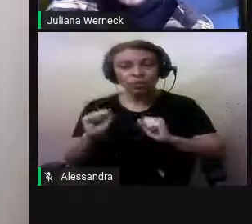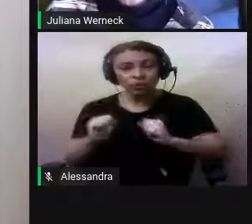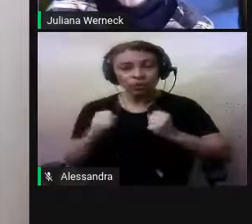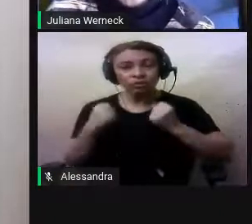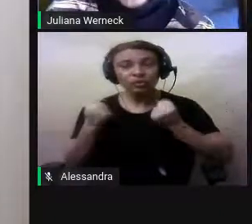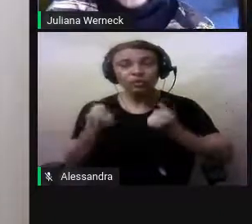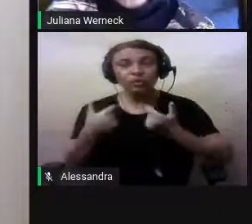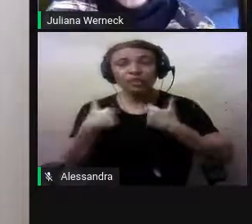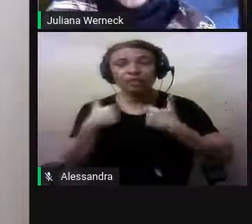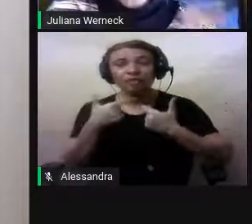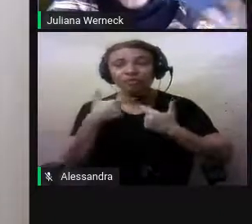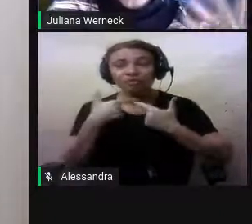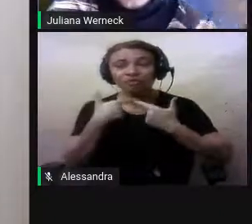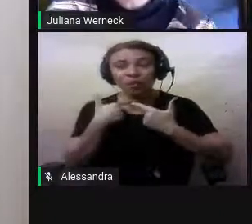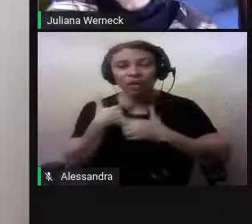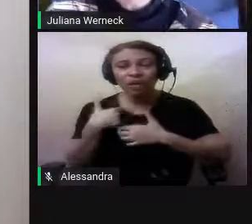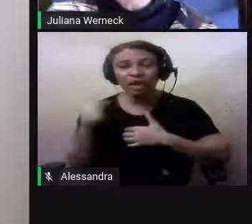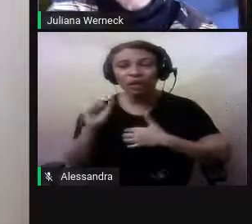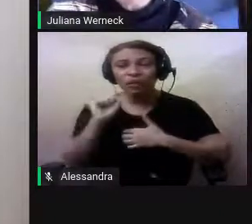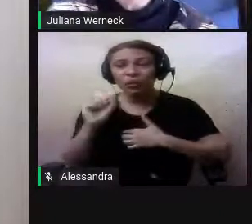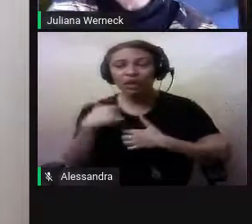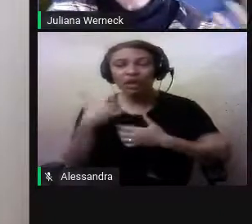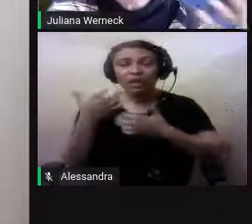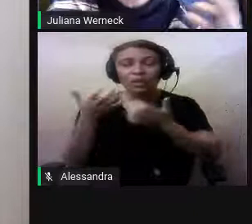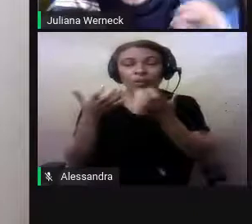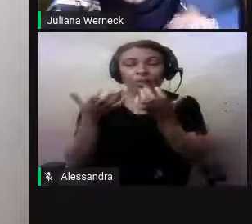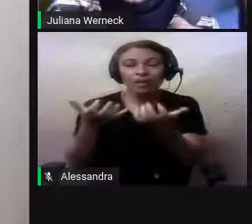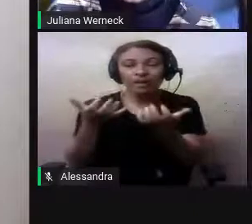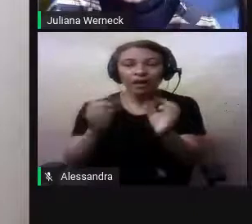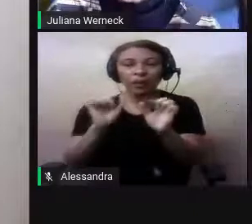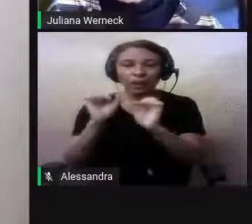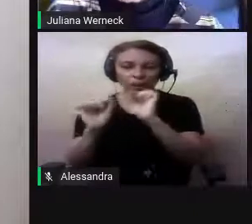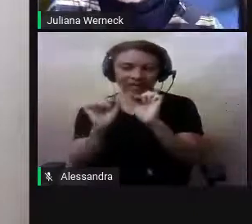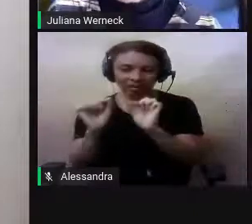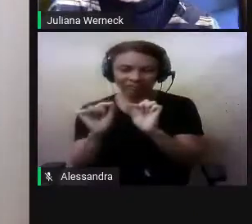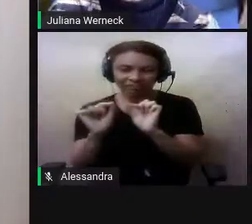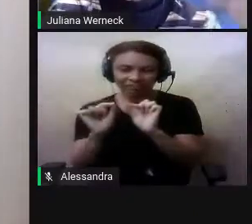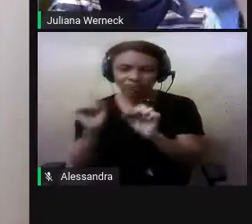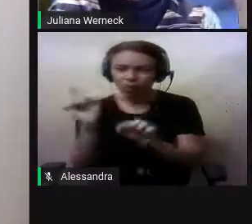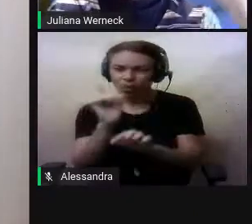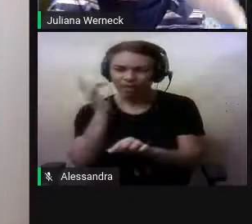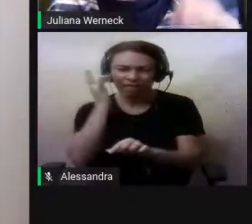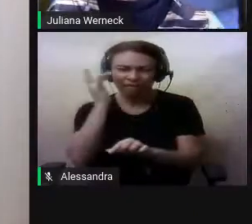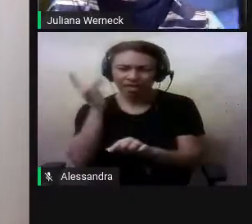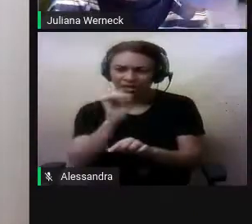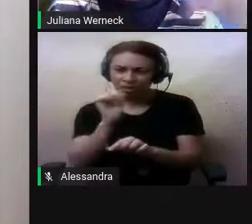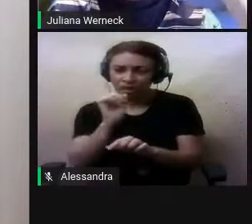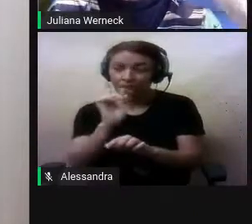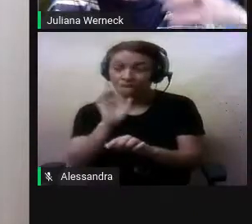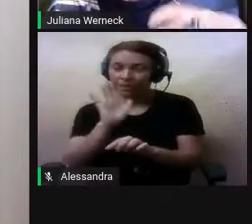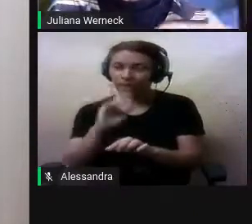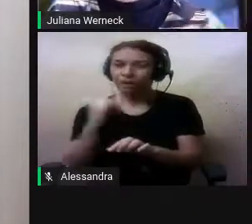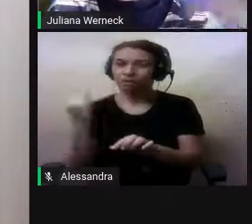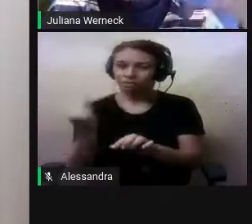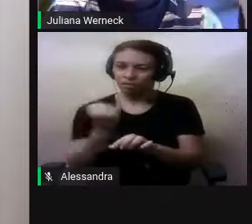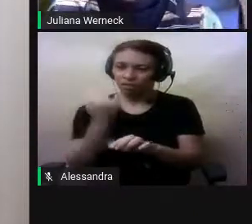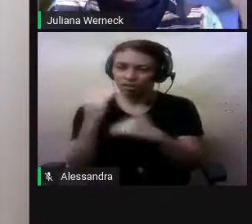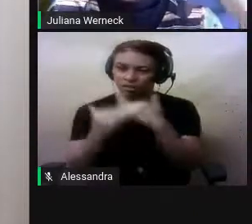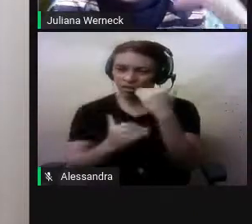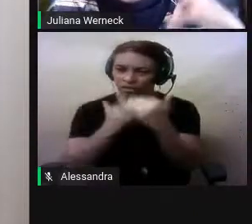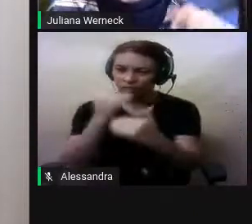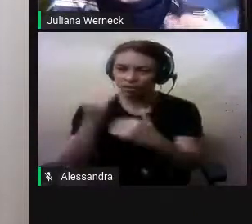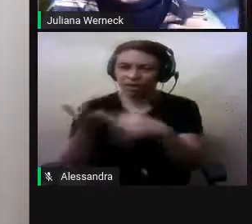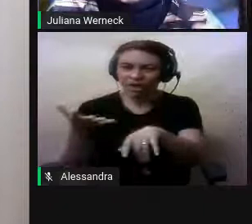quero, e às vezes isso nem é tão fácil ou simples para todo mundo, né? Então, é importante, assim, desenvolver essa habilidade desse